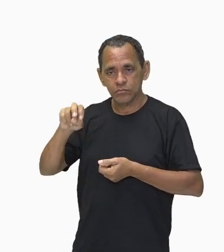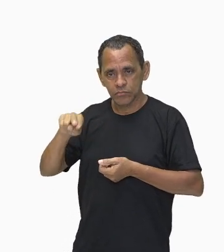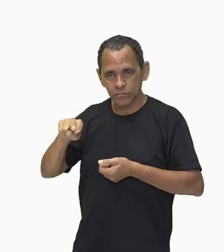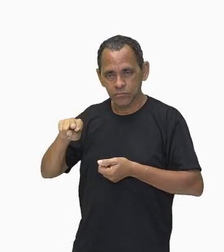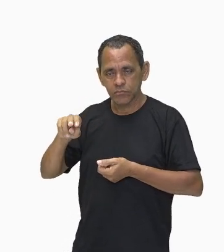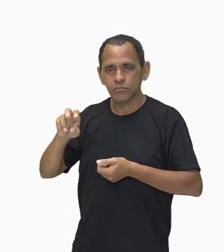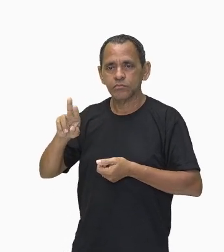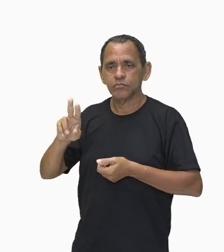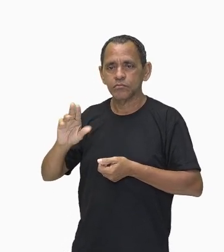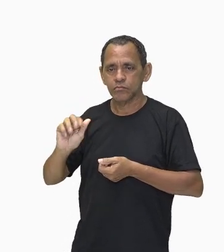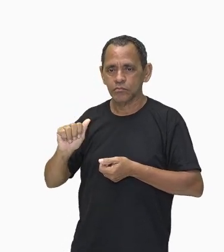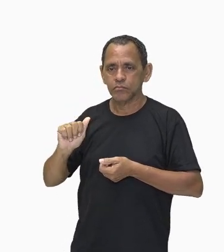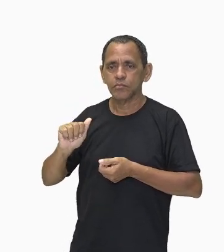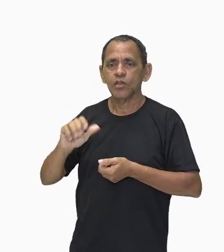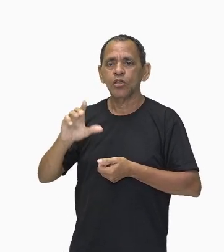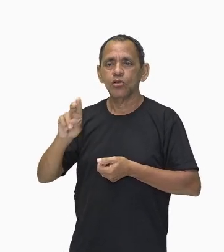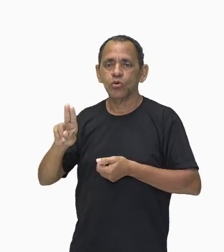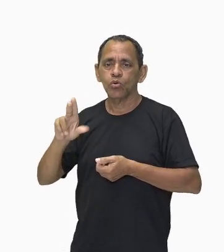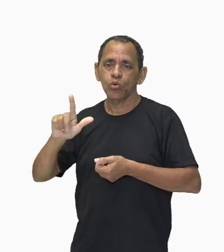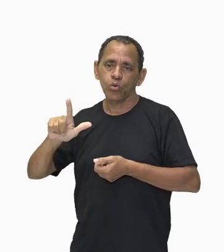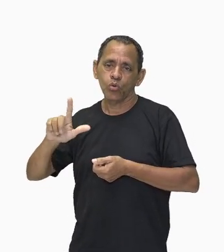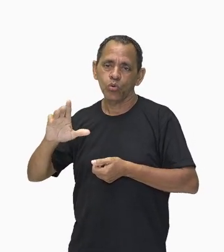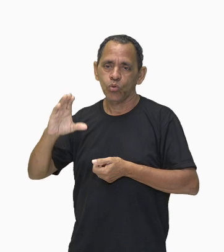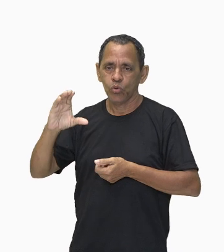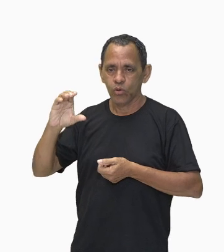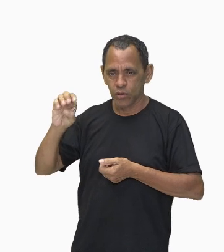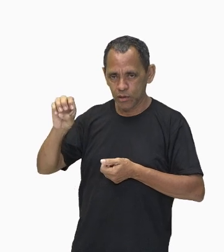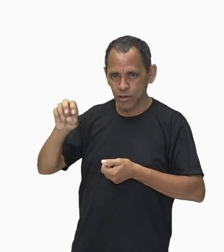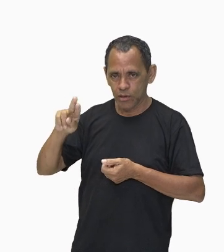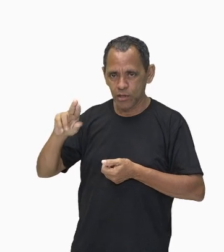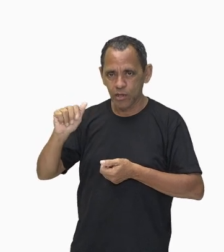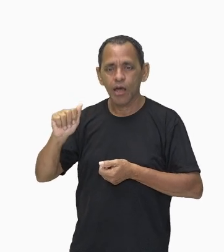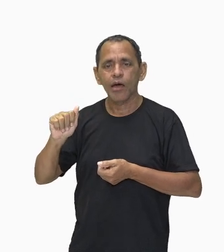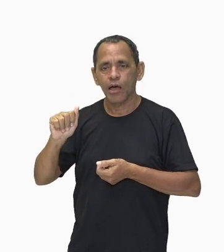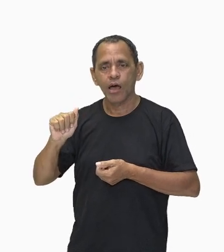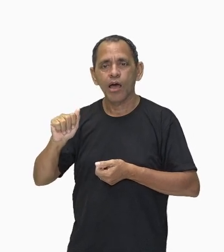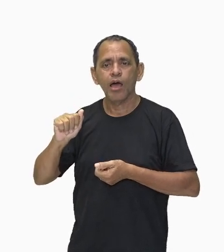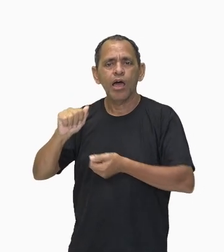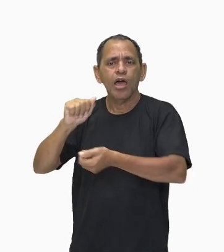Úlcera peptídica, que é uma ferida no revestimento